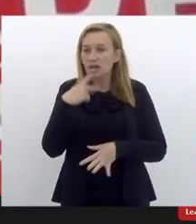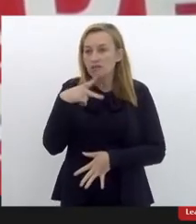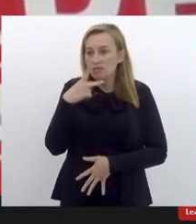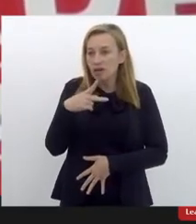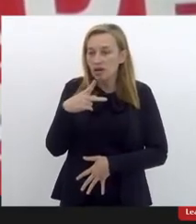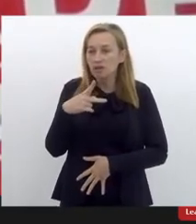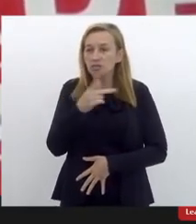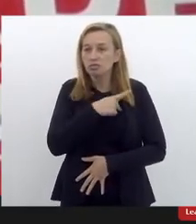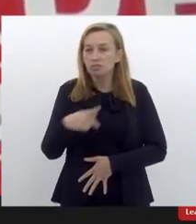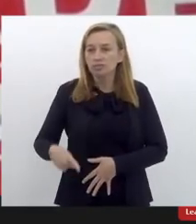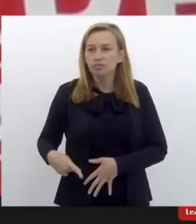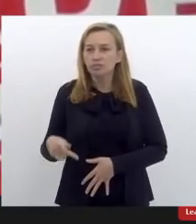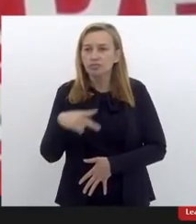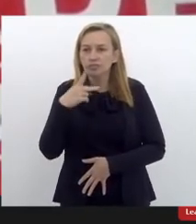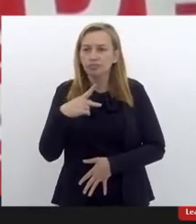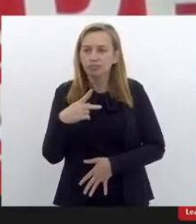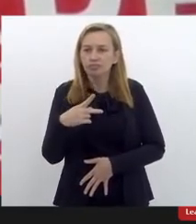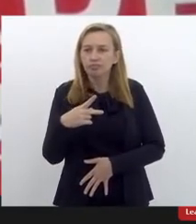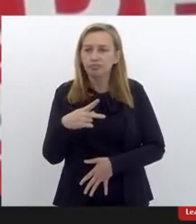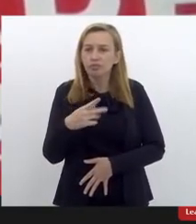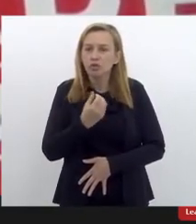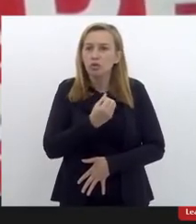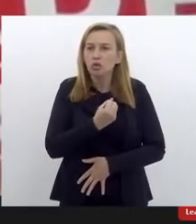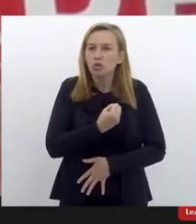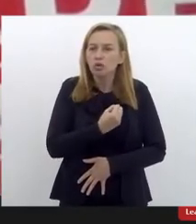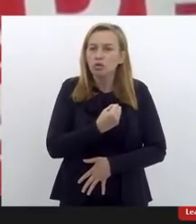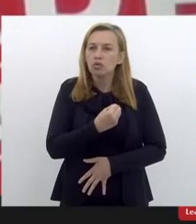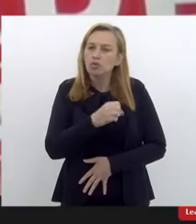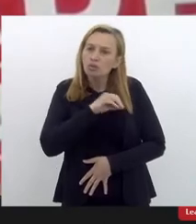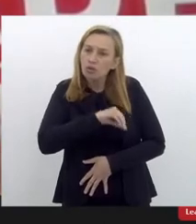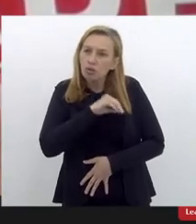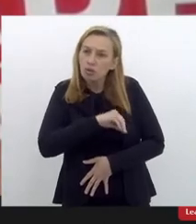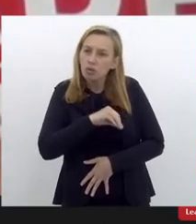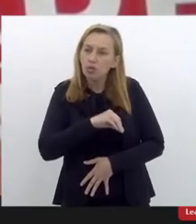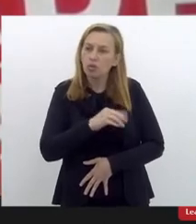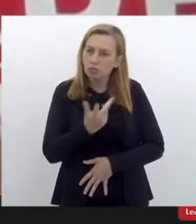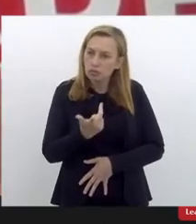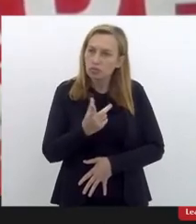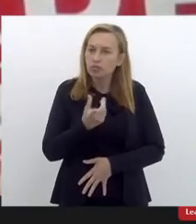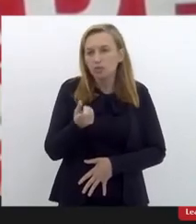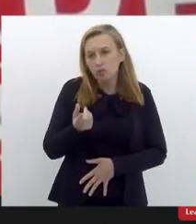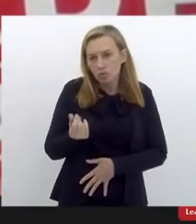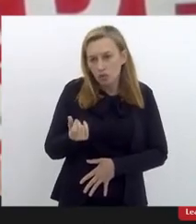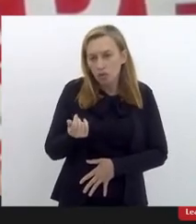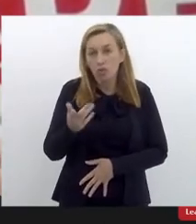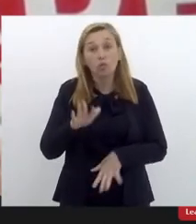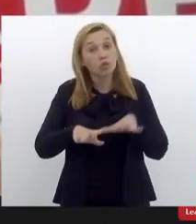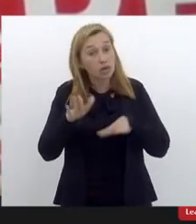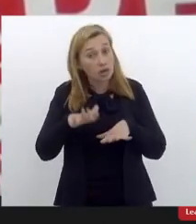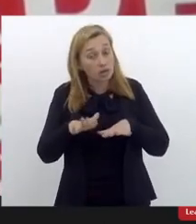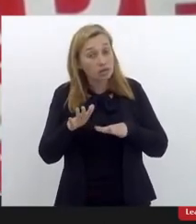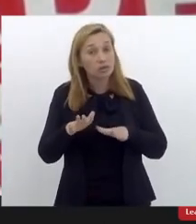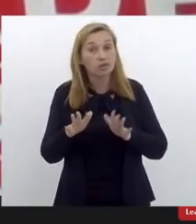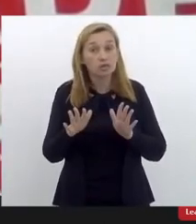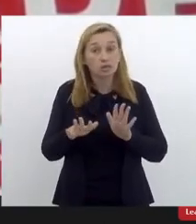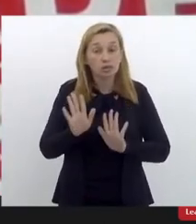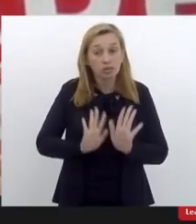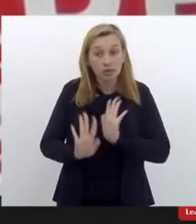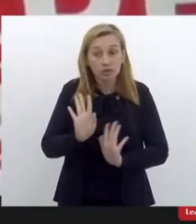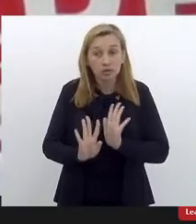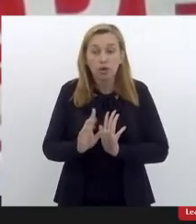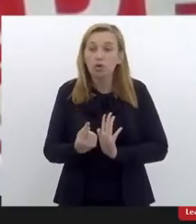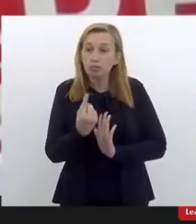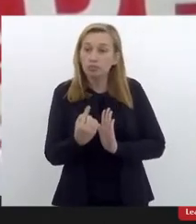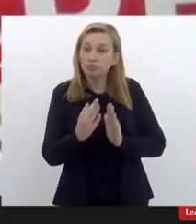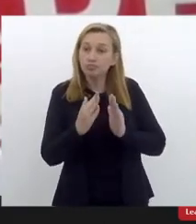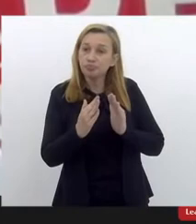do presidente, quando ele mostrou as médias salariais. Há de se tomar cuidado com determinadas médias, entendeu? Um professor da FATEC